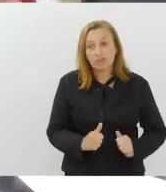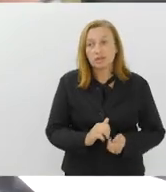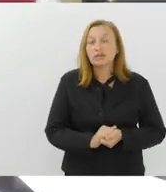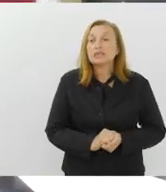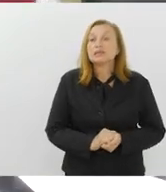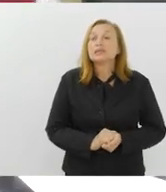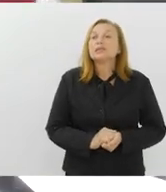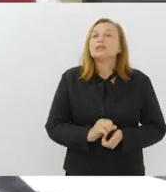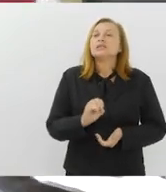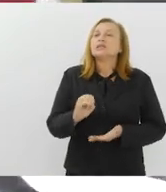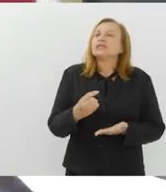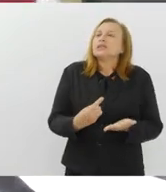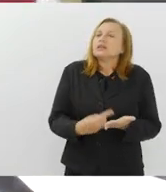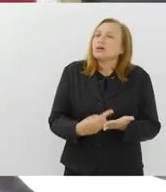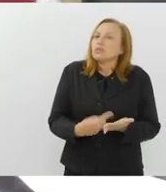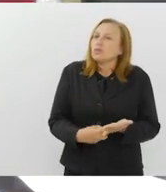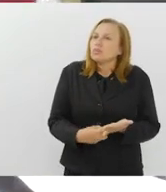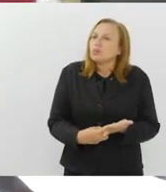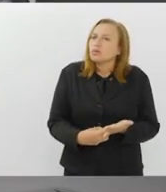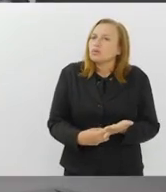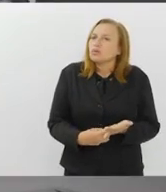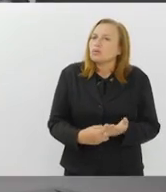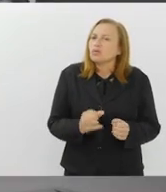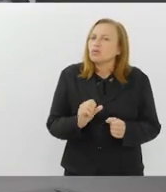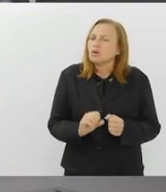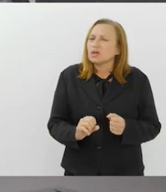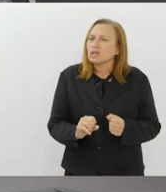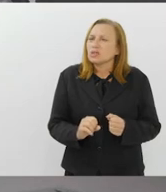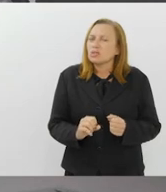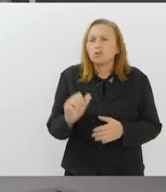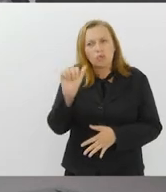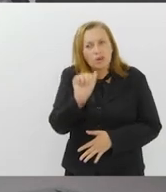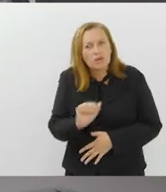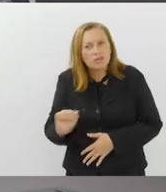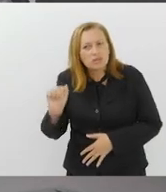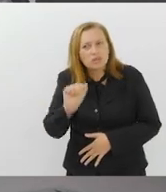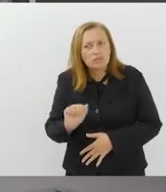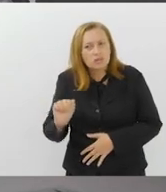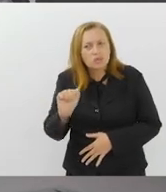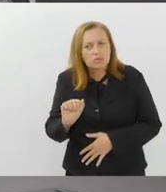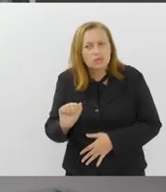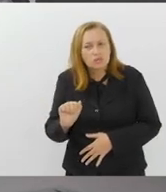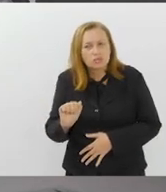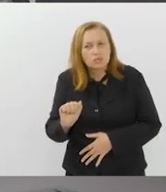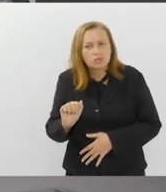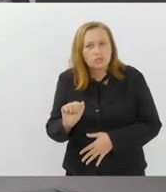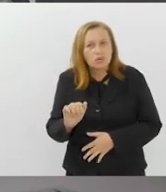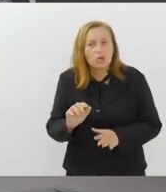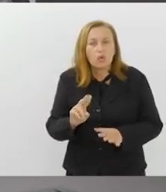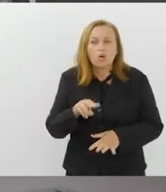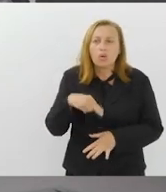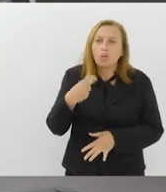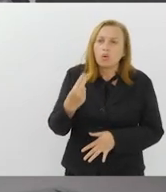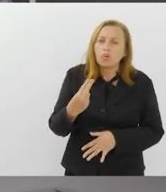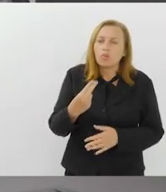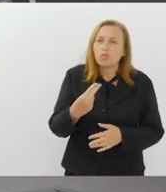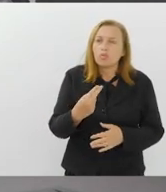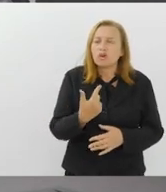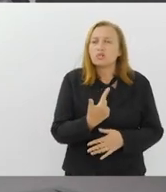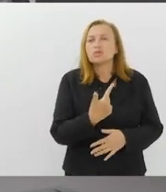Esse acordo feito, deputado, foi feito com a associação ou com as tantas